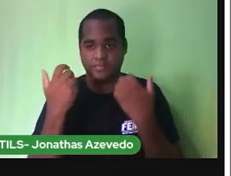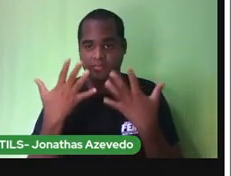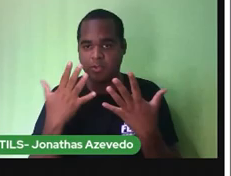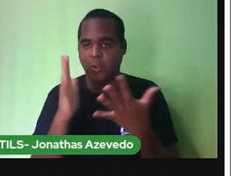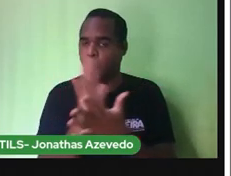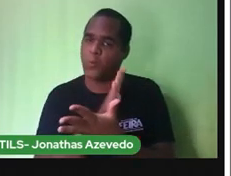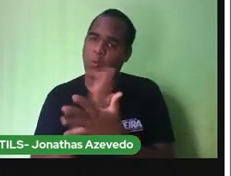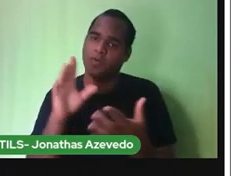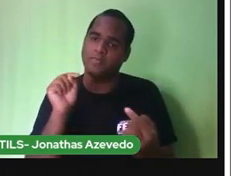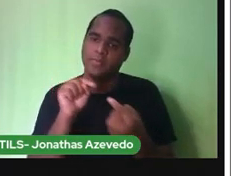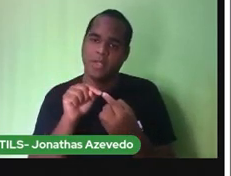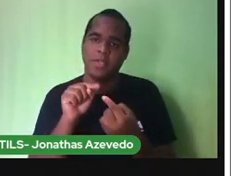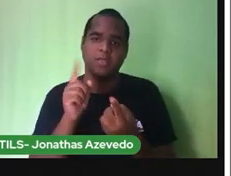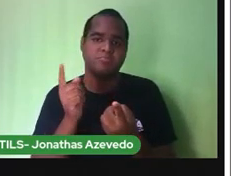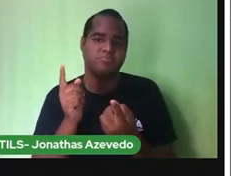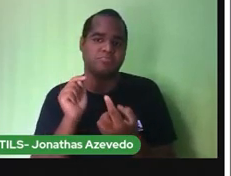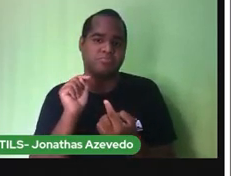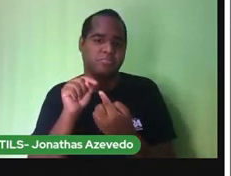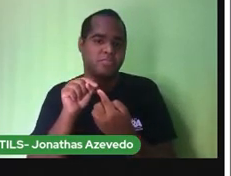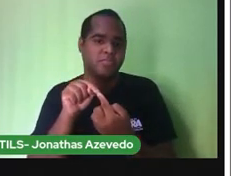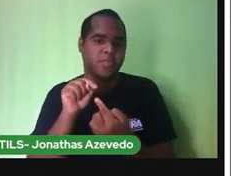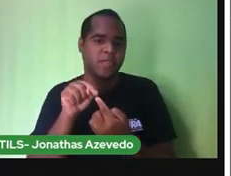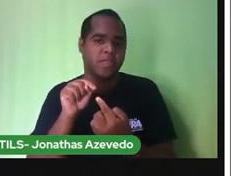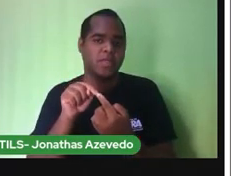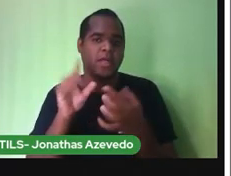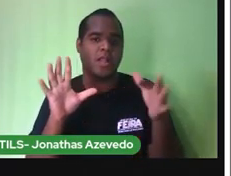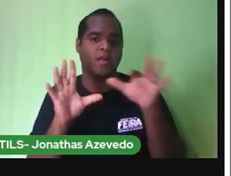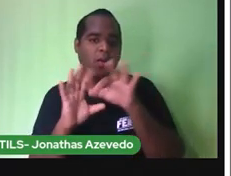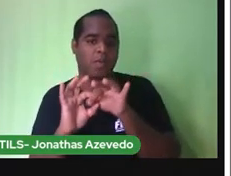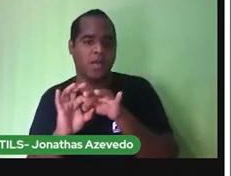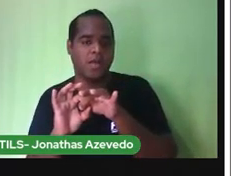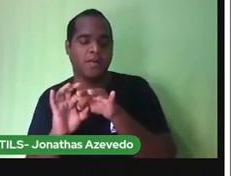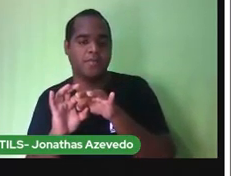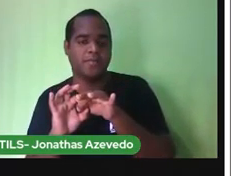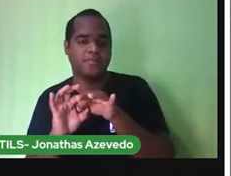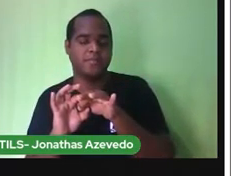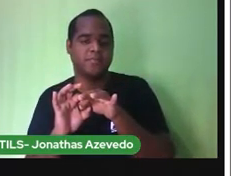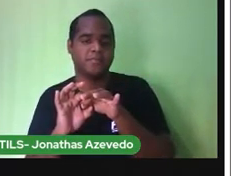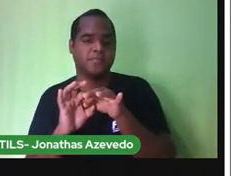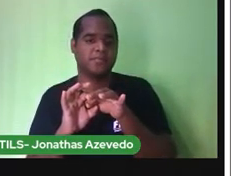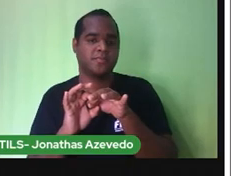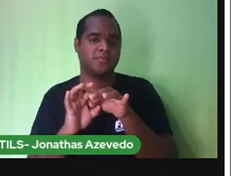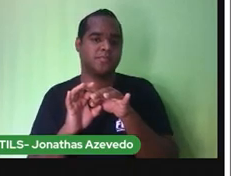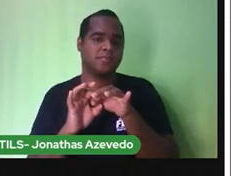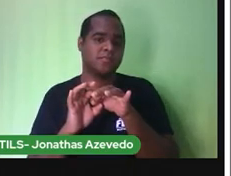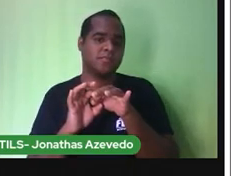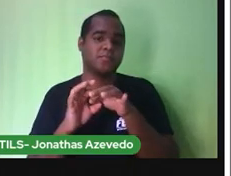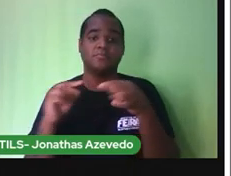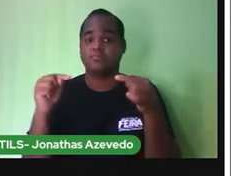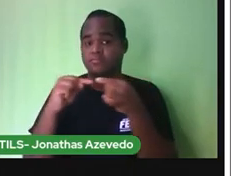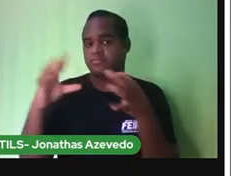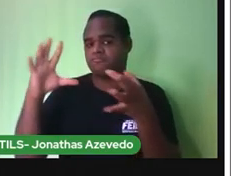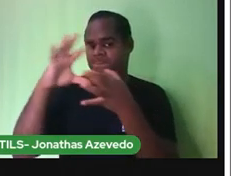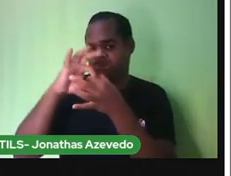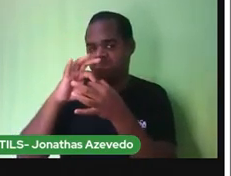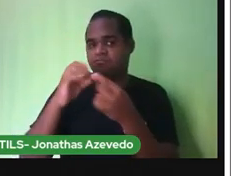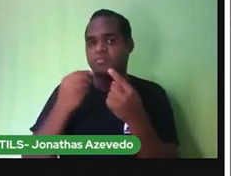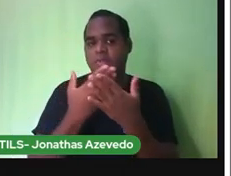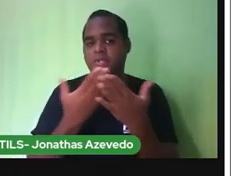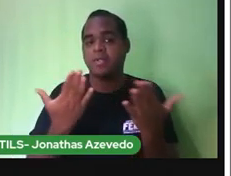algumas palavrinha e nós vamos ligar somente com a escrita da